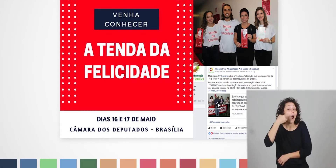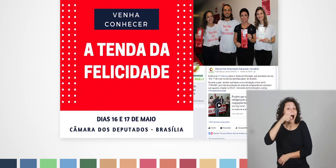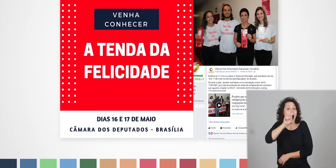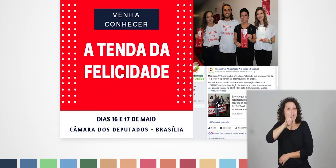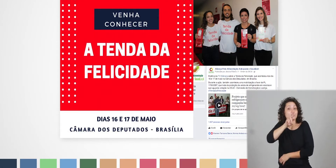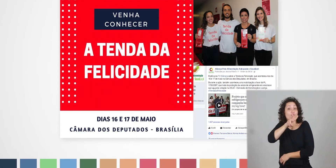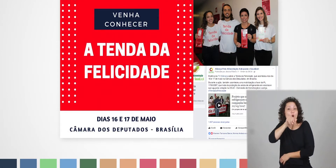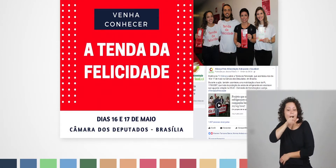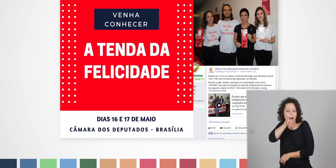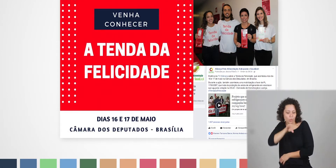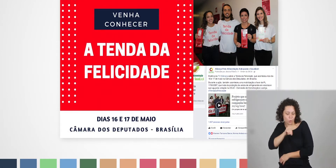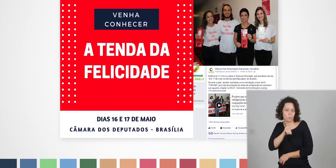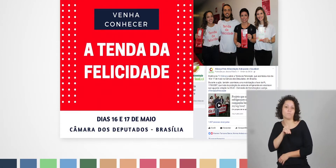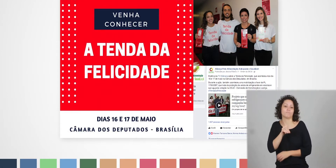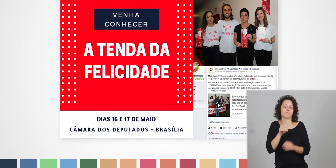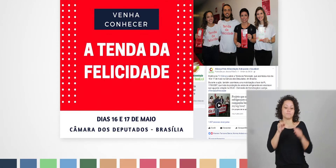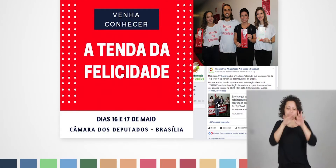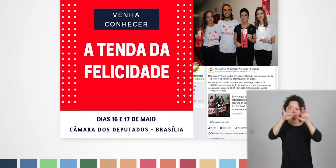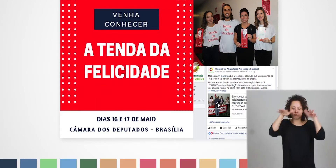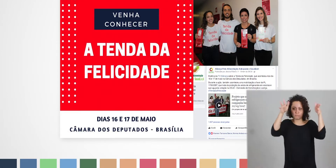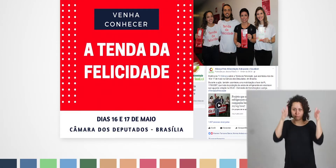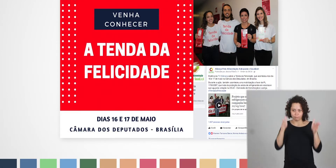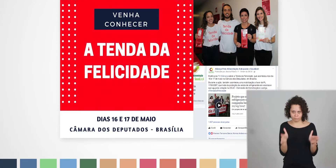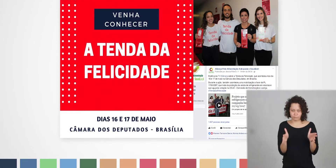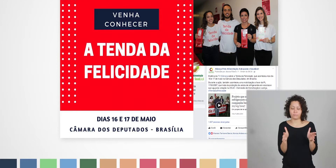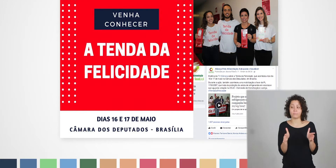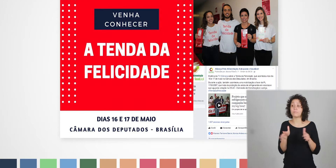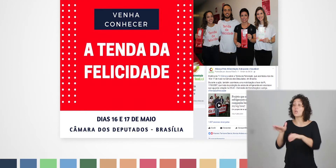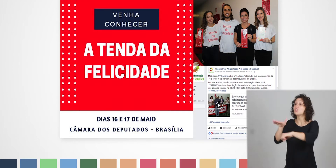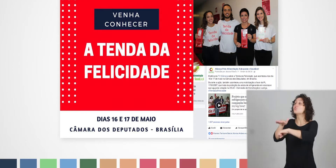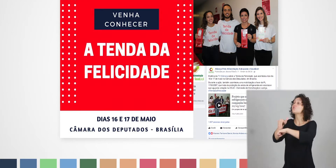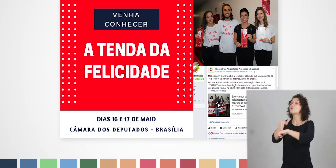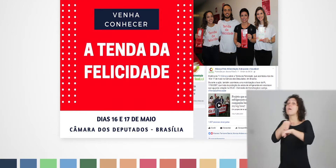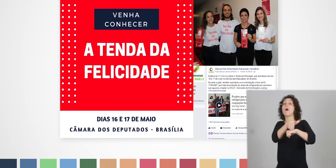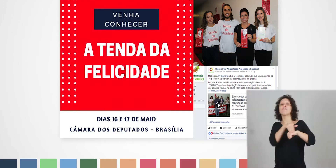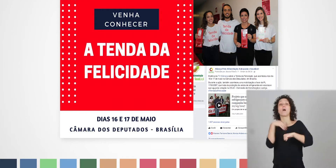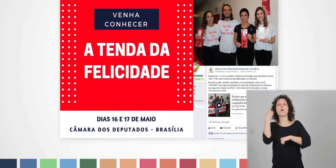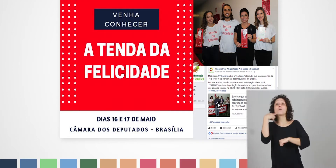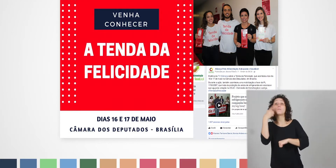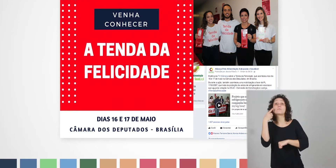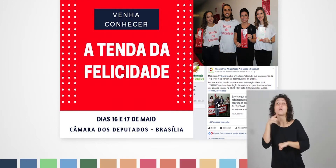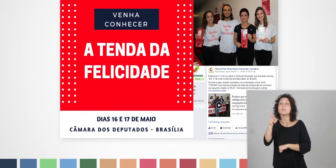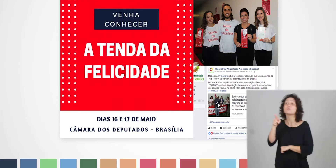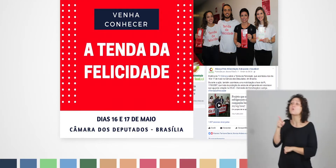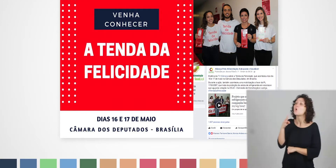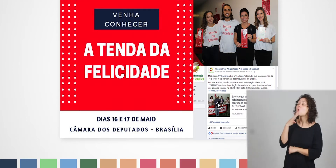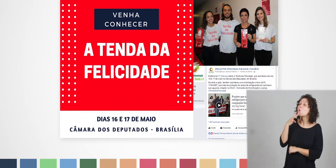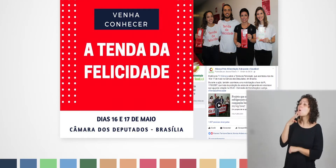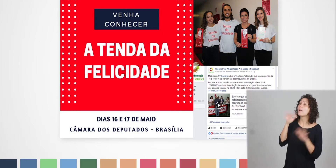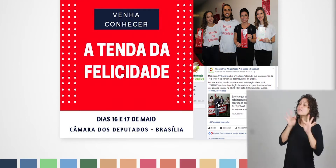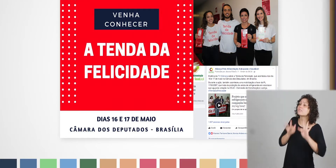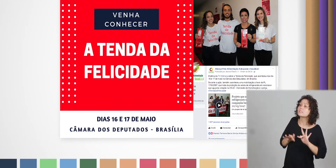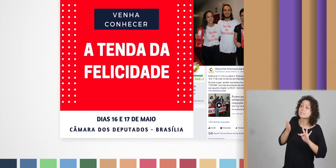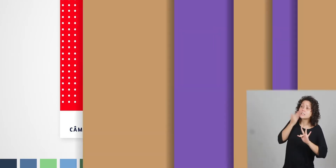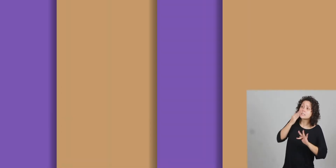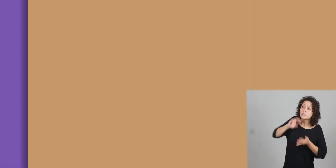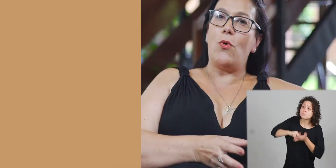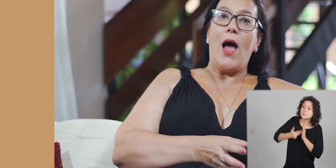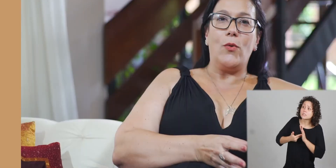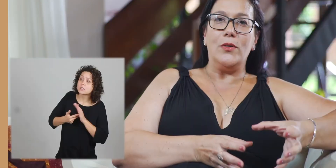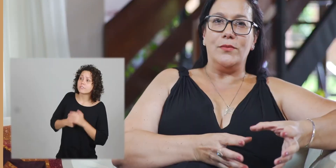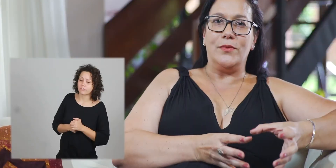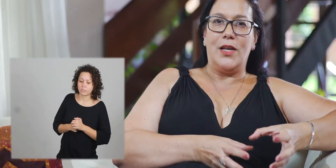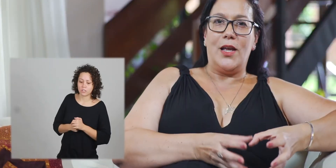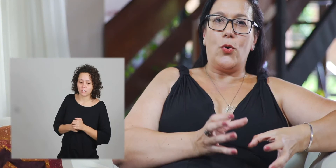Câmara e chamava os parlamentares para perguntar: vocês conhecem a felicidade? Vocês sabem o que é felicidade? E aí o que eles faziam?